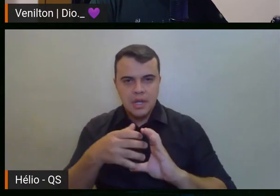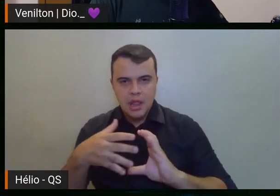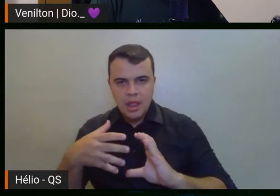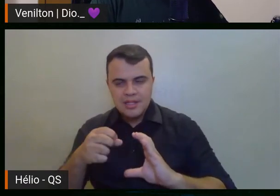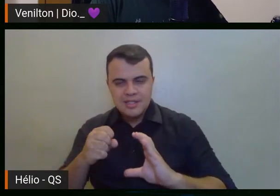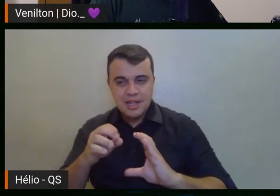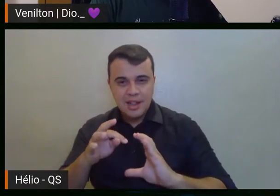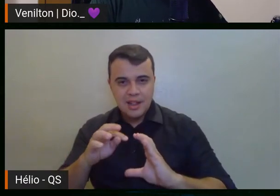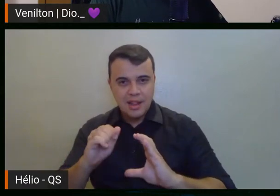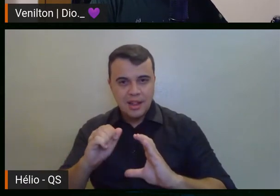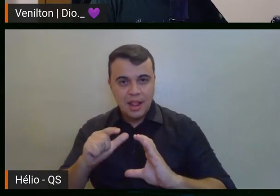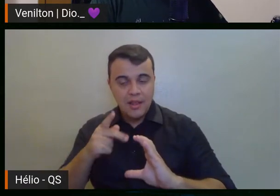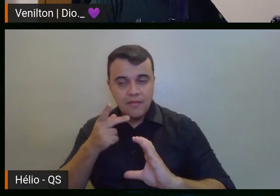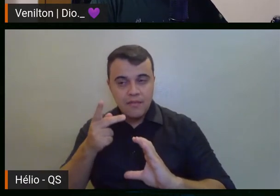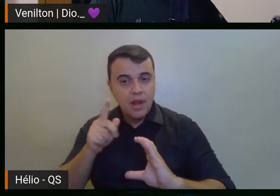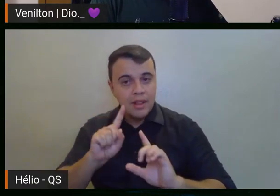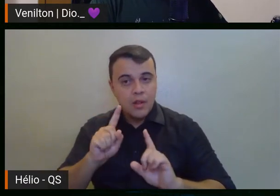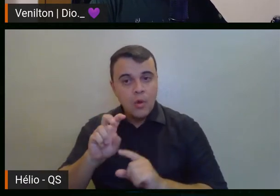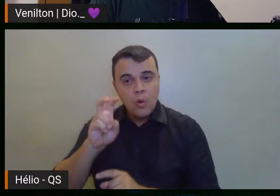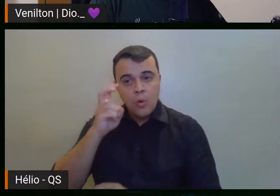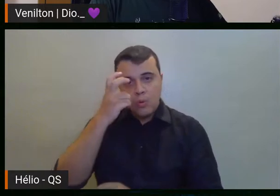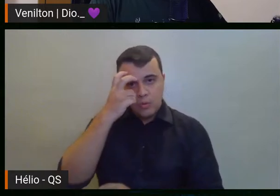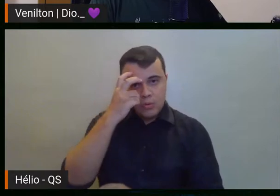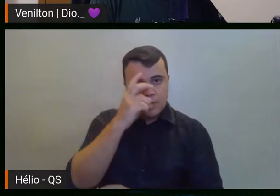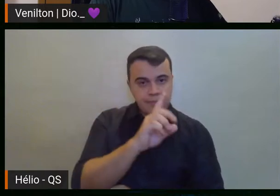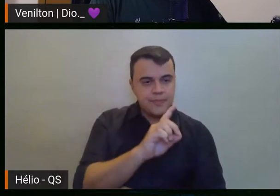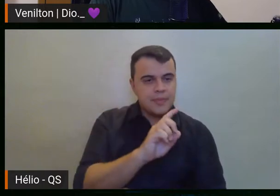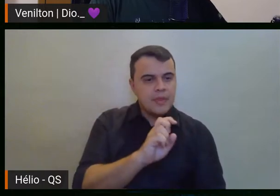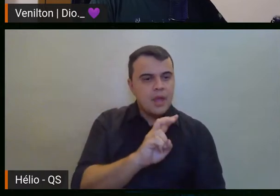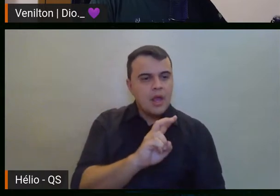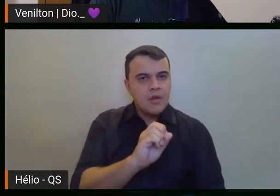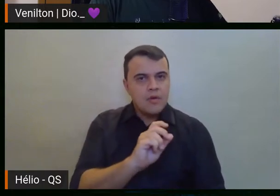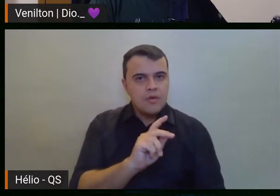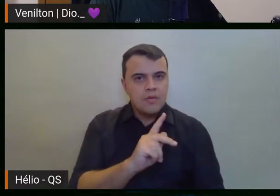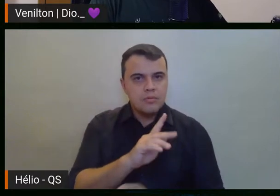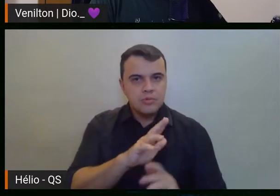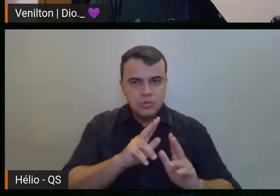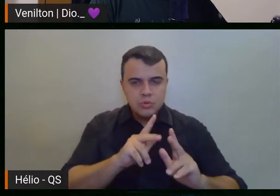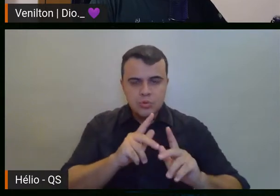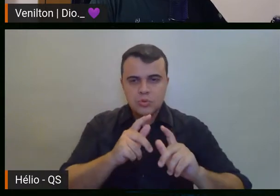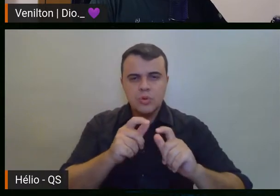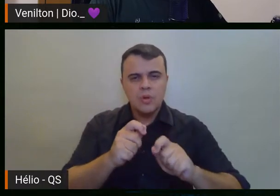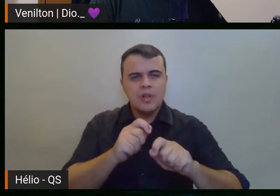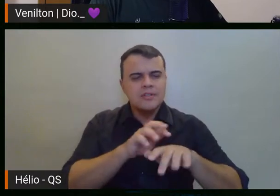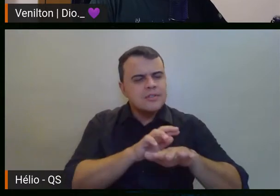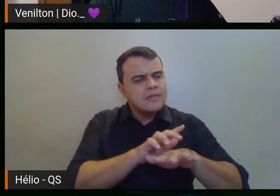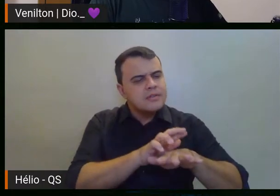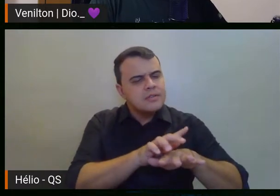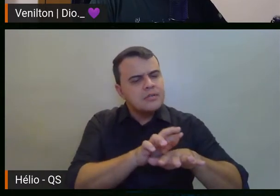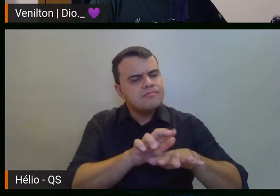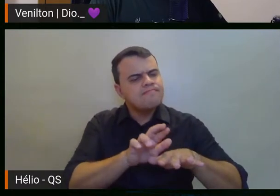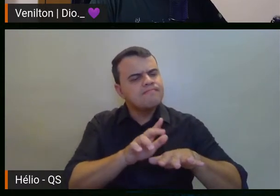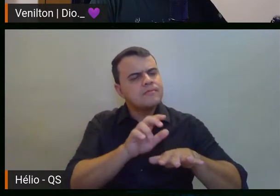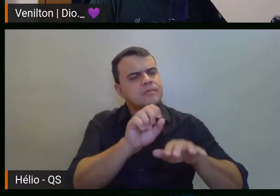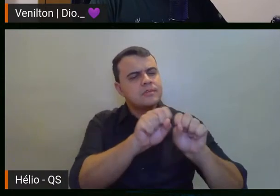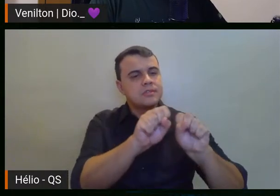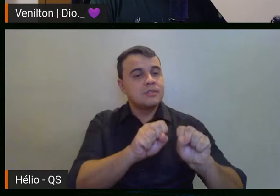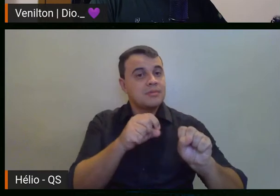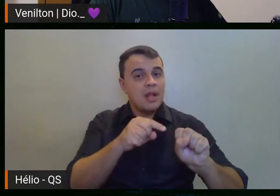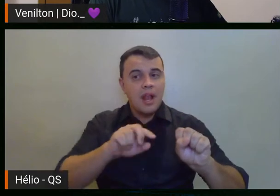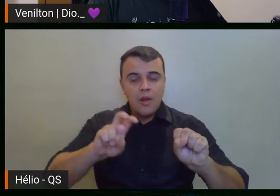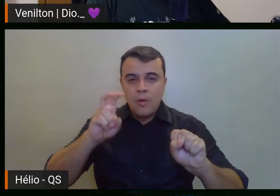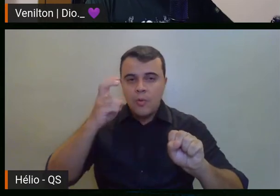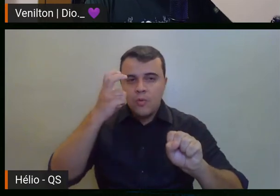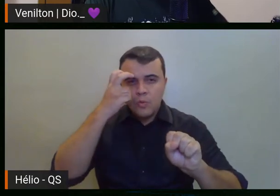a gente fala de Cultura porque devopes antes de ser tudo isso né um monte de ferramenta de ferramental é uma cultura